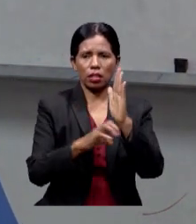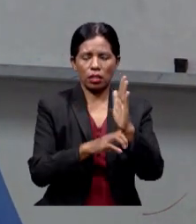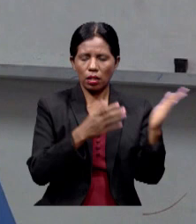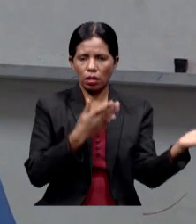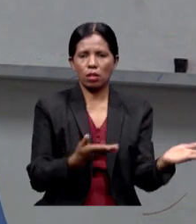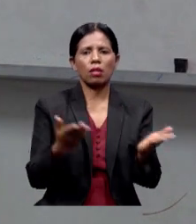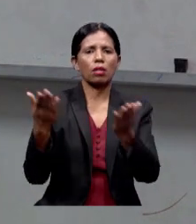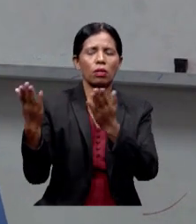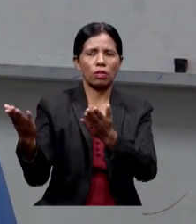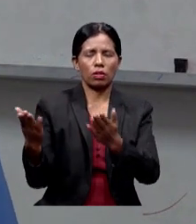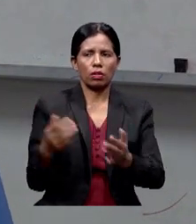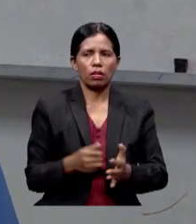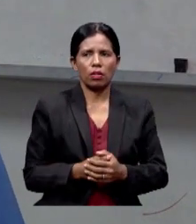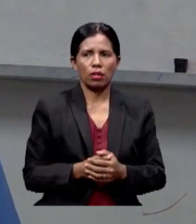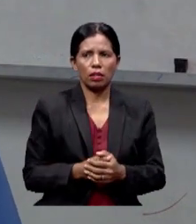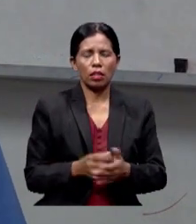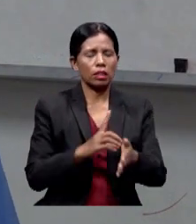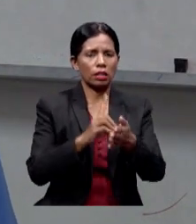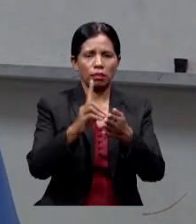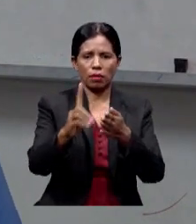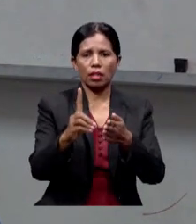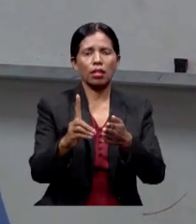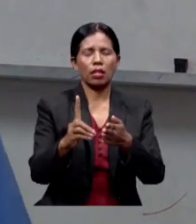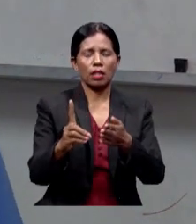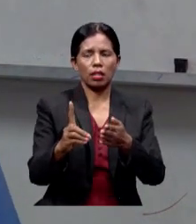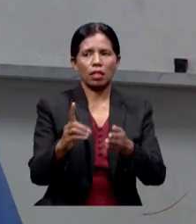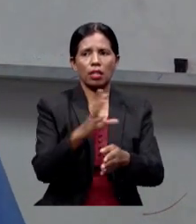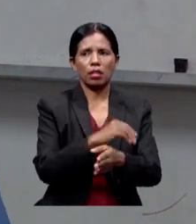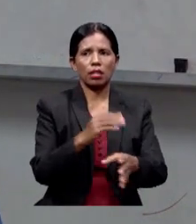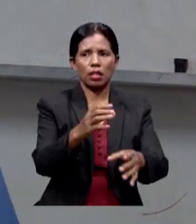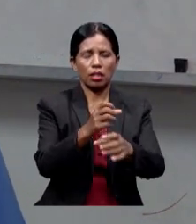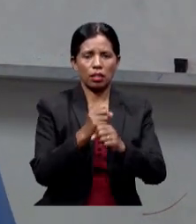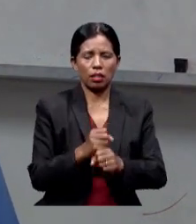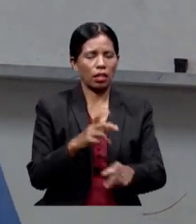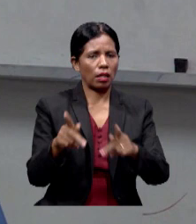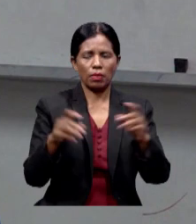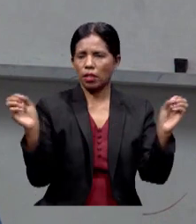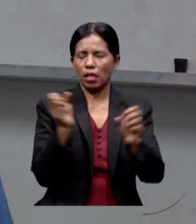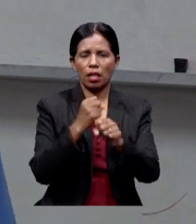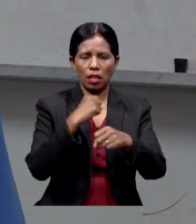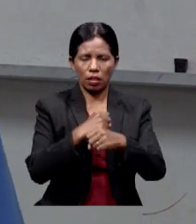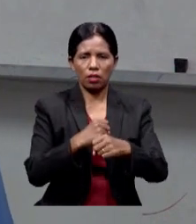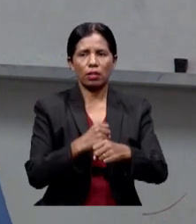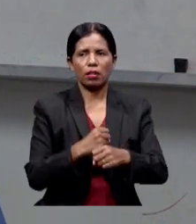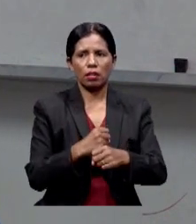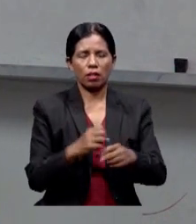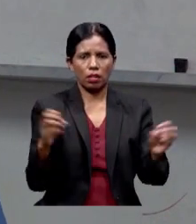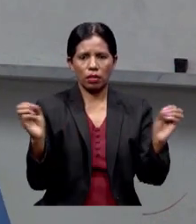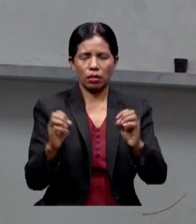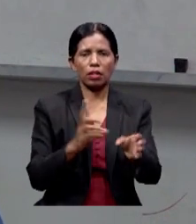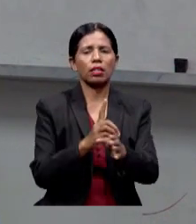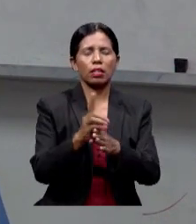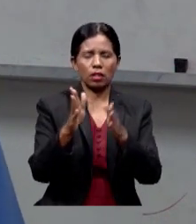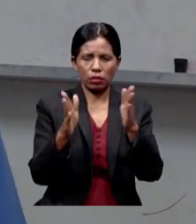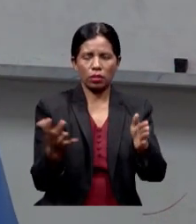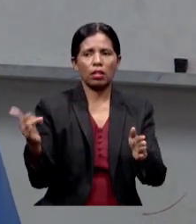será, e tal esse fim de semana, será, e tal agora careta estável, né, assai plato. Da nem mais da halo, né, laos, será funcionar de retur, será, vai,